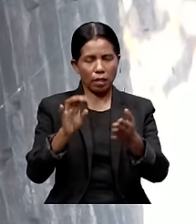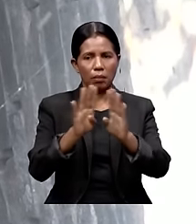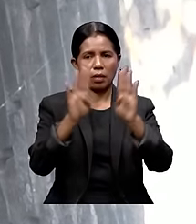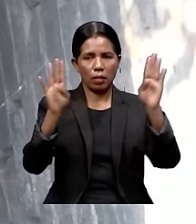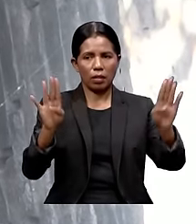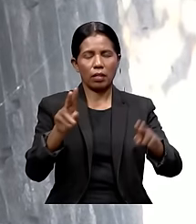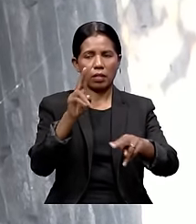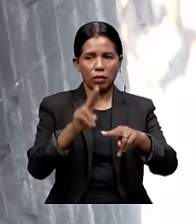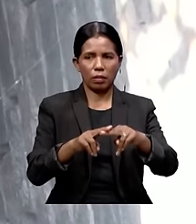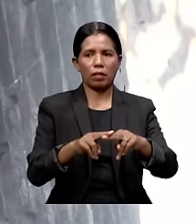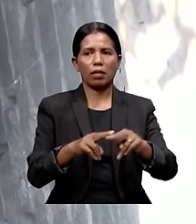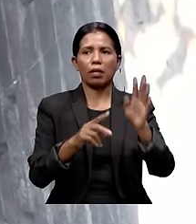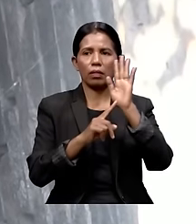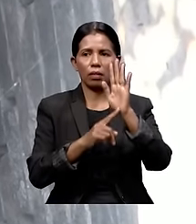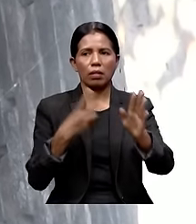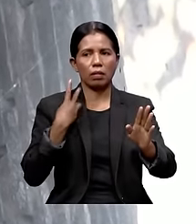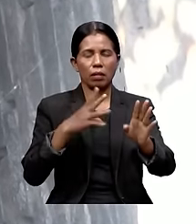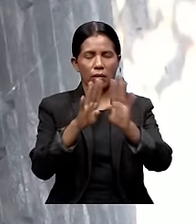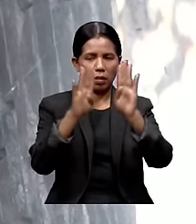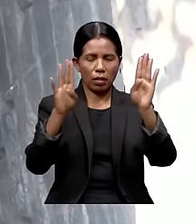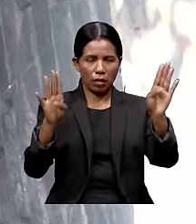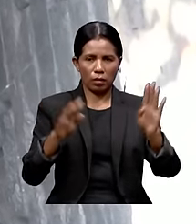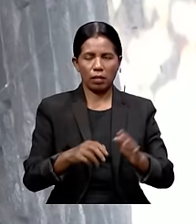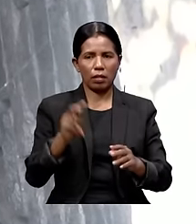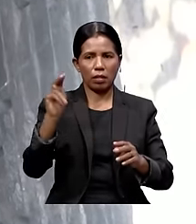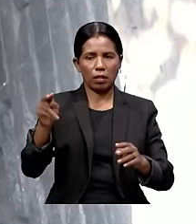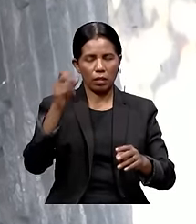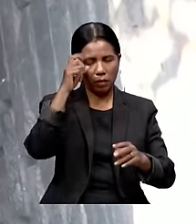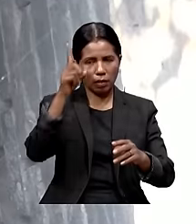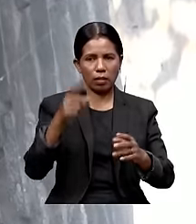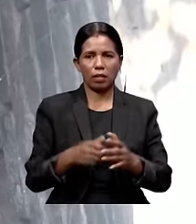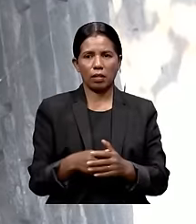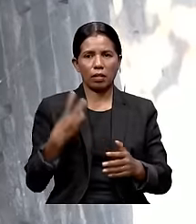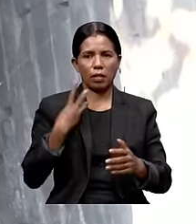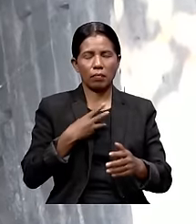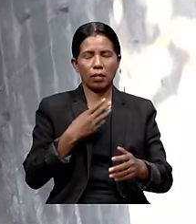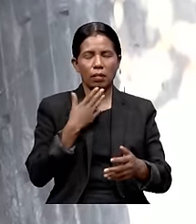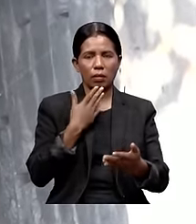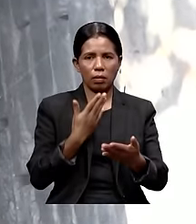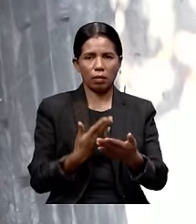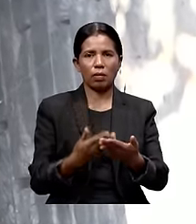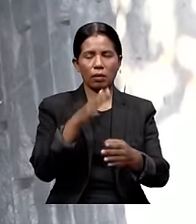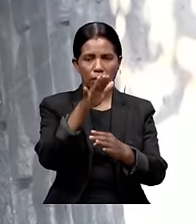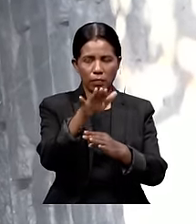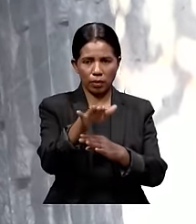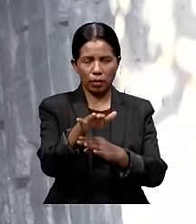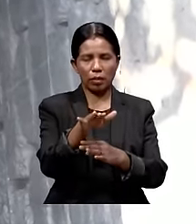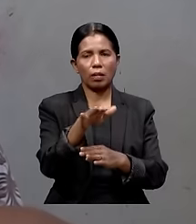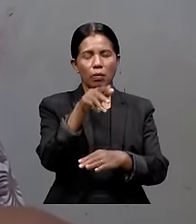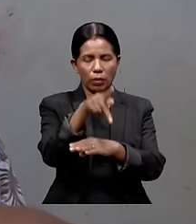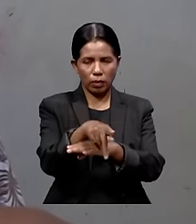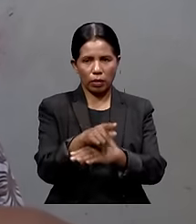ne, niya tur hesa ne, ami toho ba, ami loko partau ne, niya mis hakporak ni hariwan mai, ami mis bono iti ba, niya futi lima mai